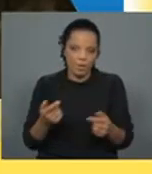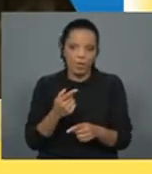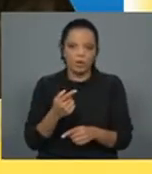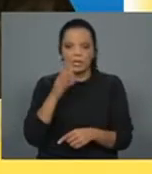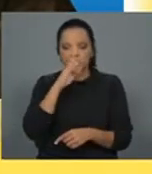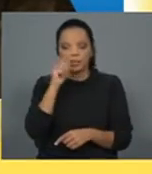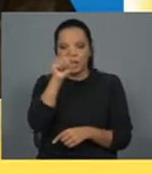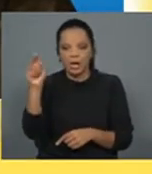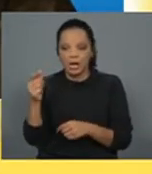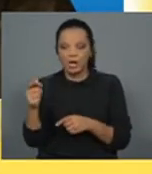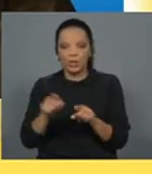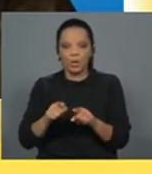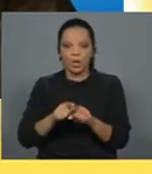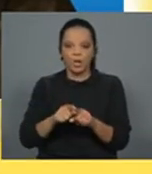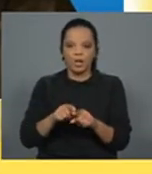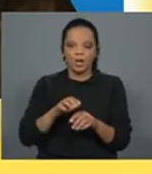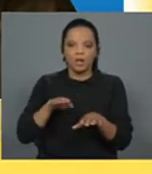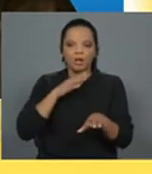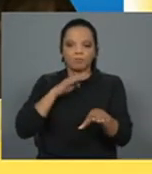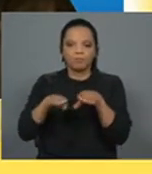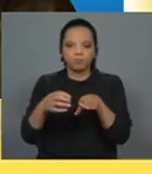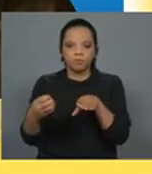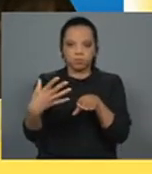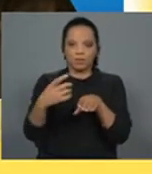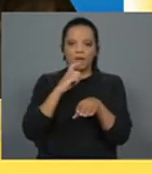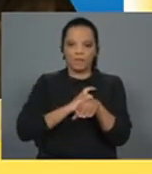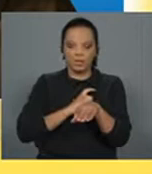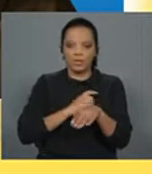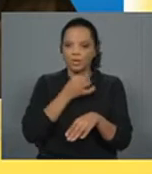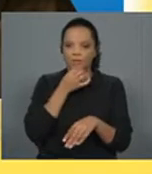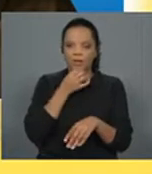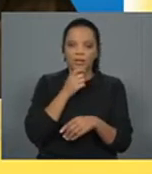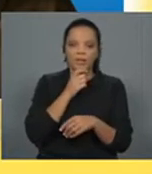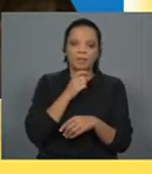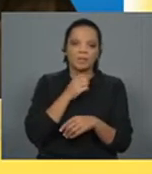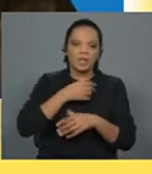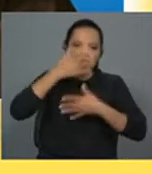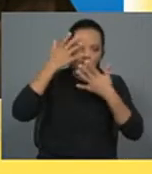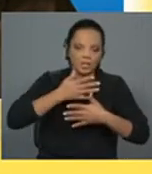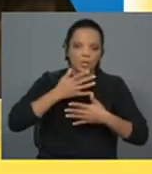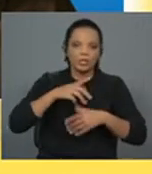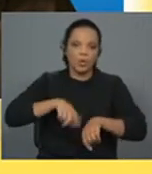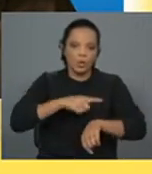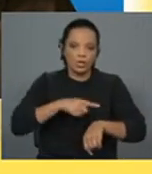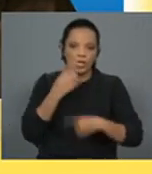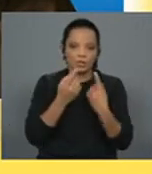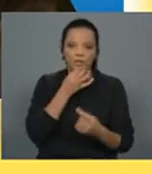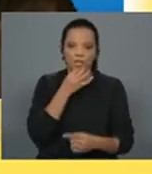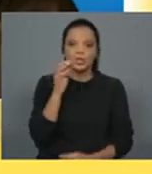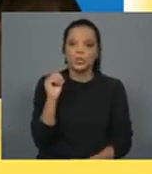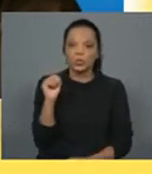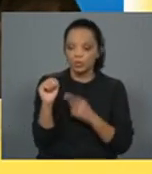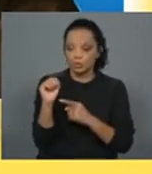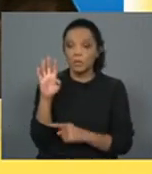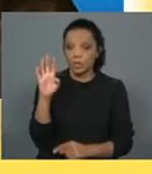não estamos a falar de sistemas de alerta com dias ou com horas. Por vezes estamos a falar de segundos, mas são segundos que